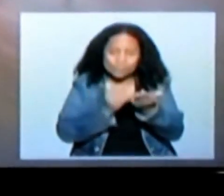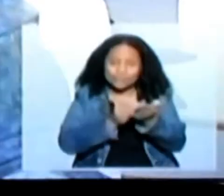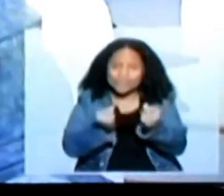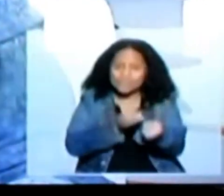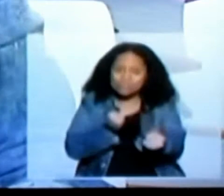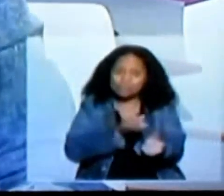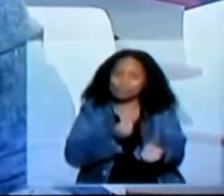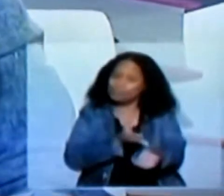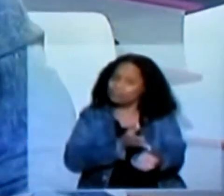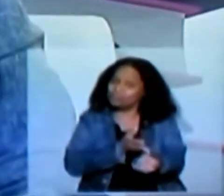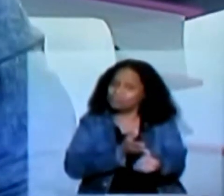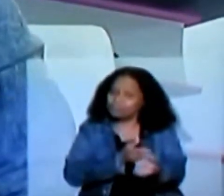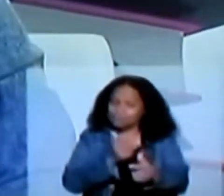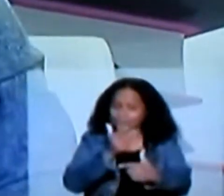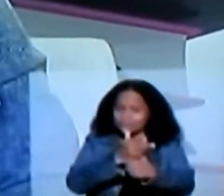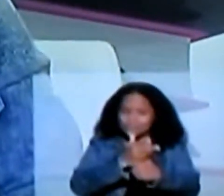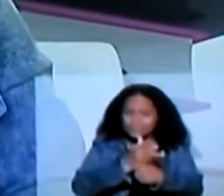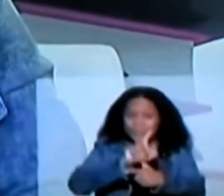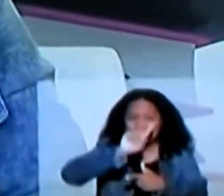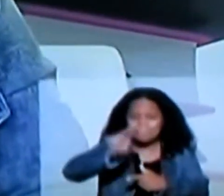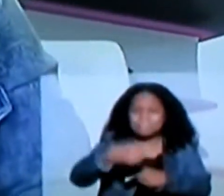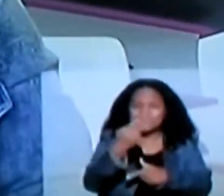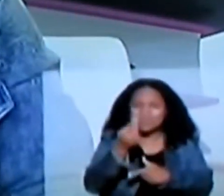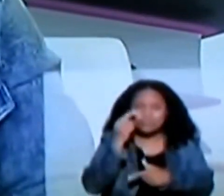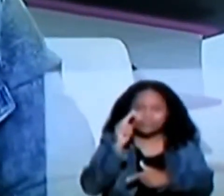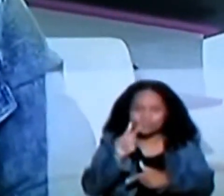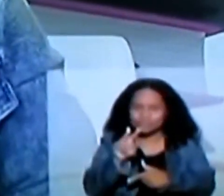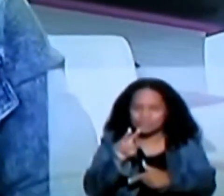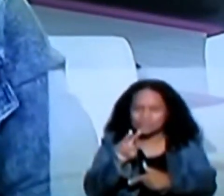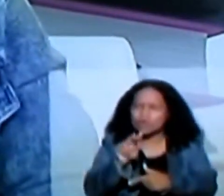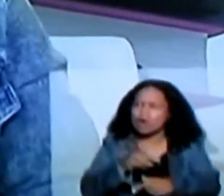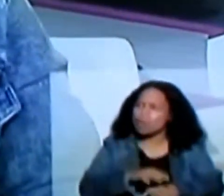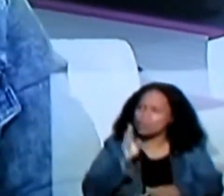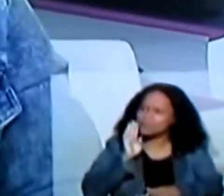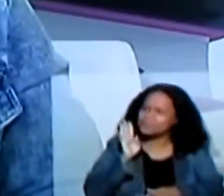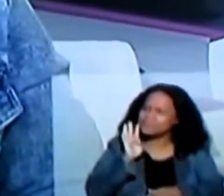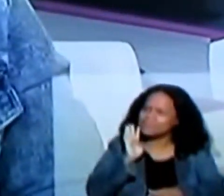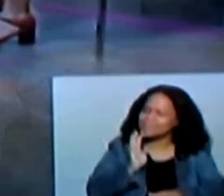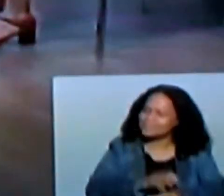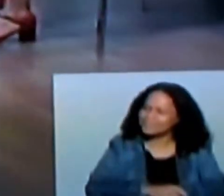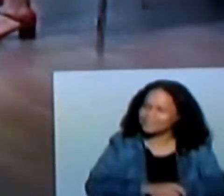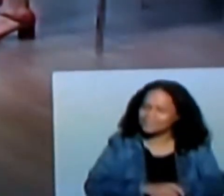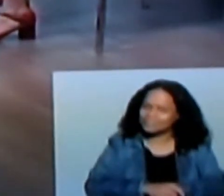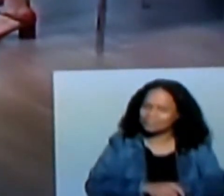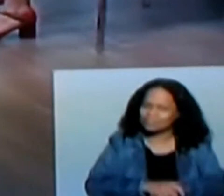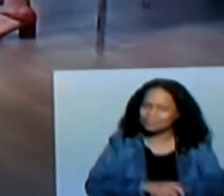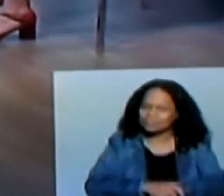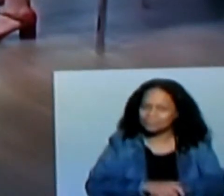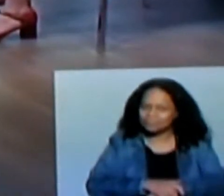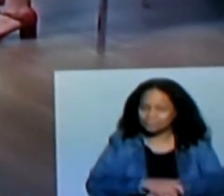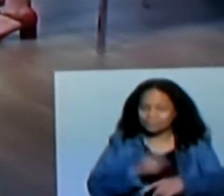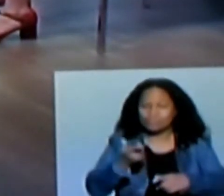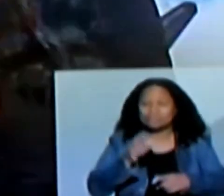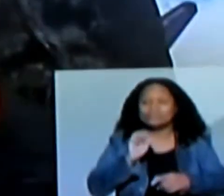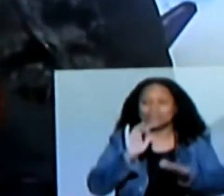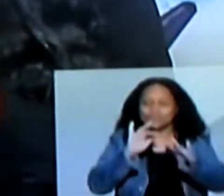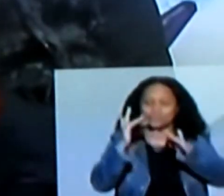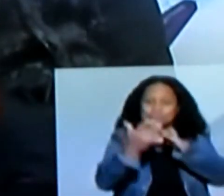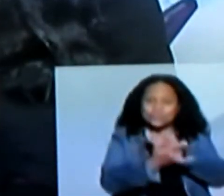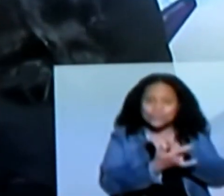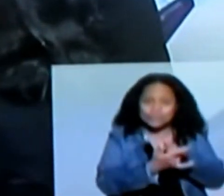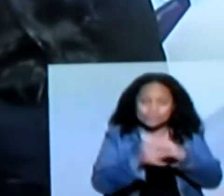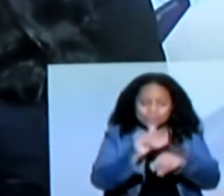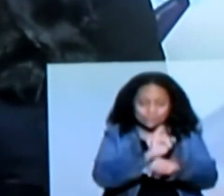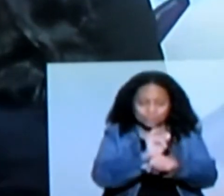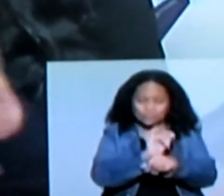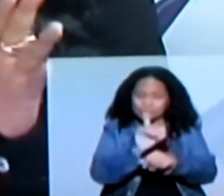resenha de um livro que era lançamento, e esse vídeo teve 1000 visualizações. Nossa, que legal. Quer dizer, foi numa